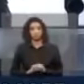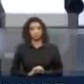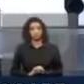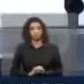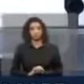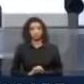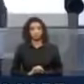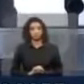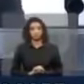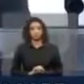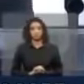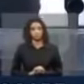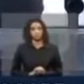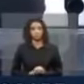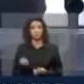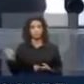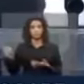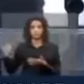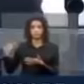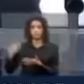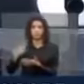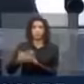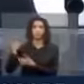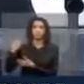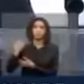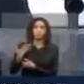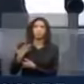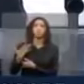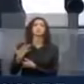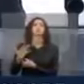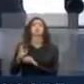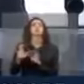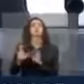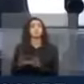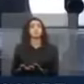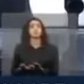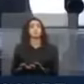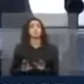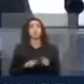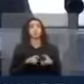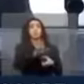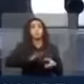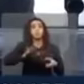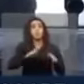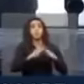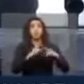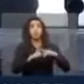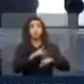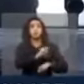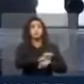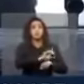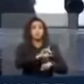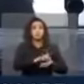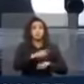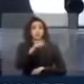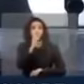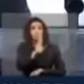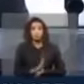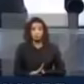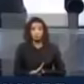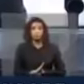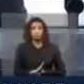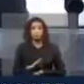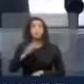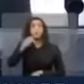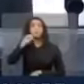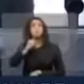fatos narrados e os fundamentos apresentados, a Convenção Geral das Assembleias de Deus no Brasil, em abril